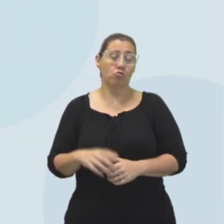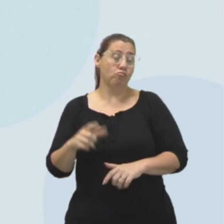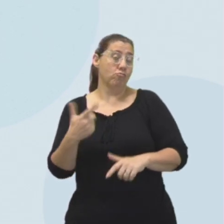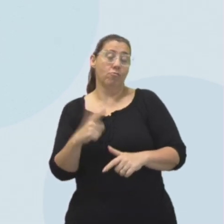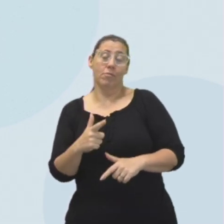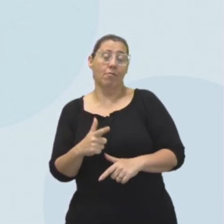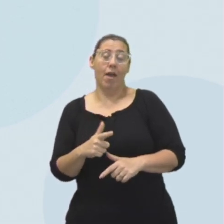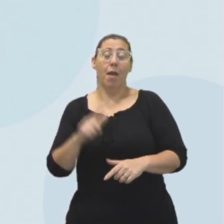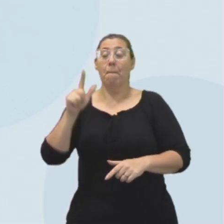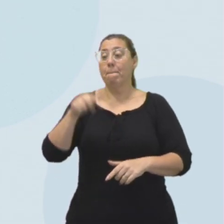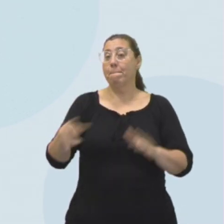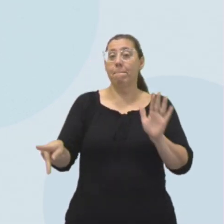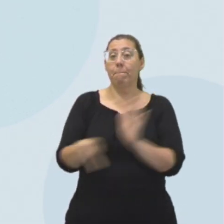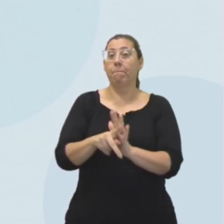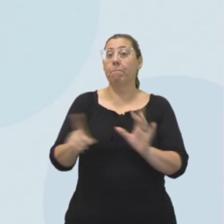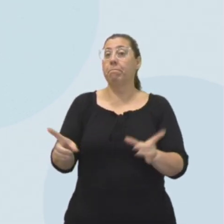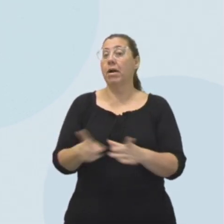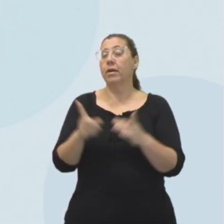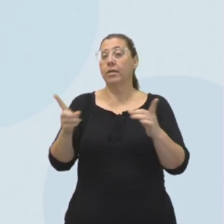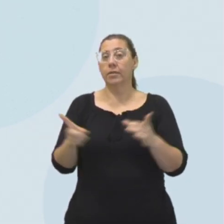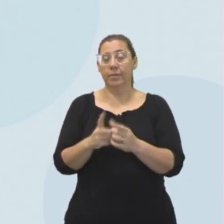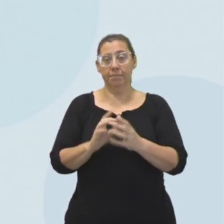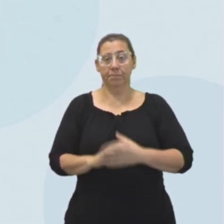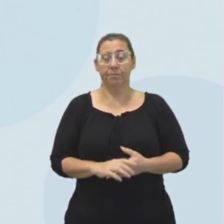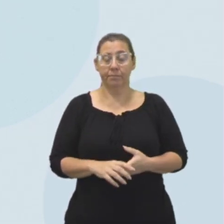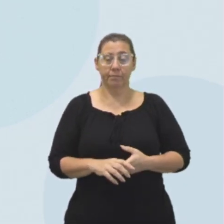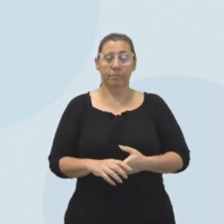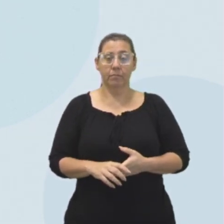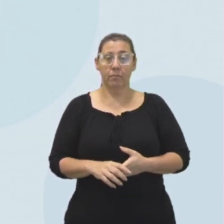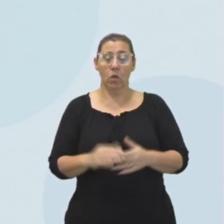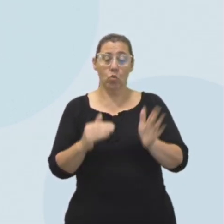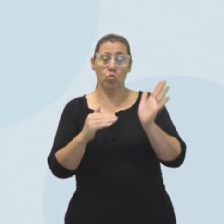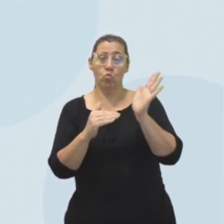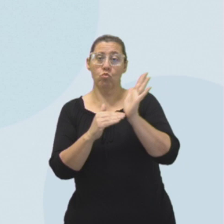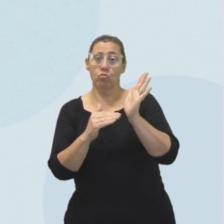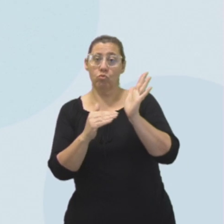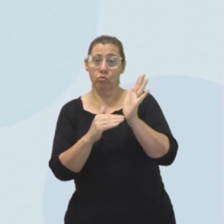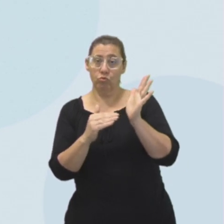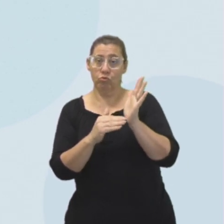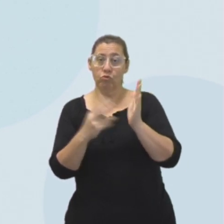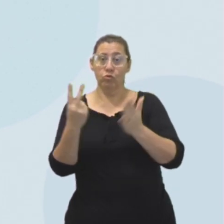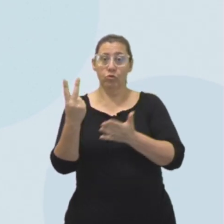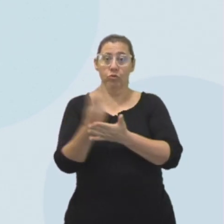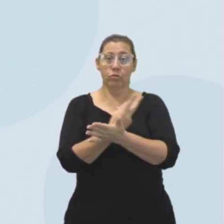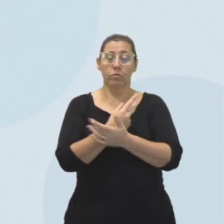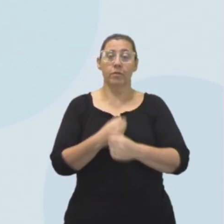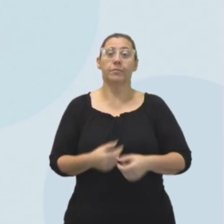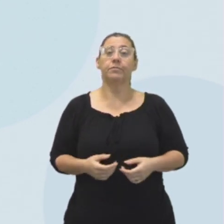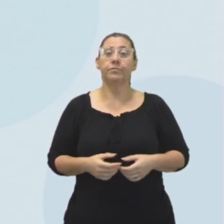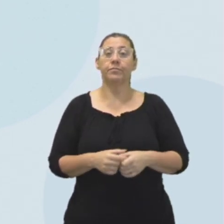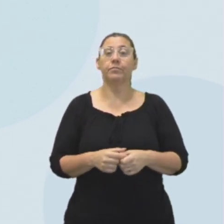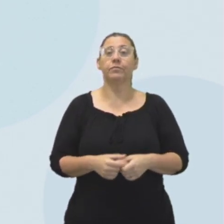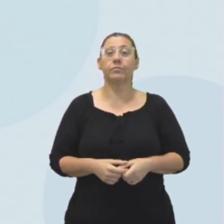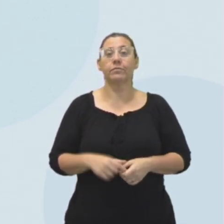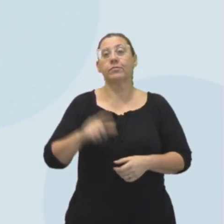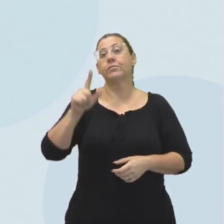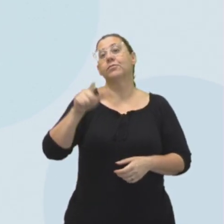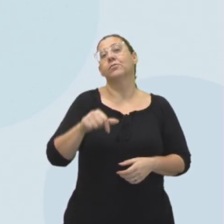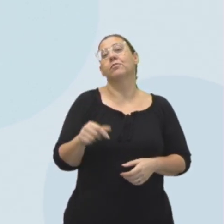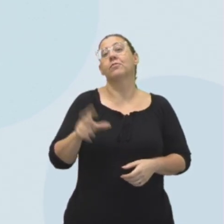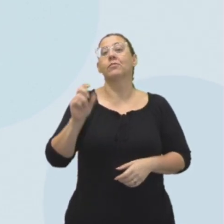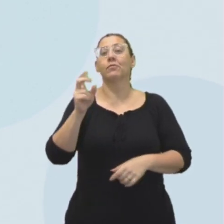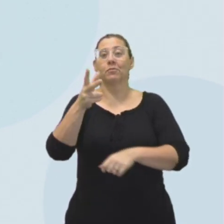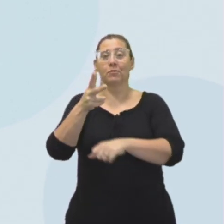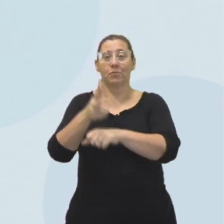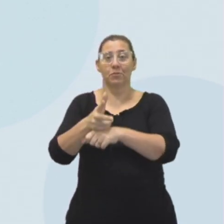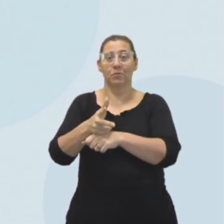intencionalidade pedagógica. E o último ponto, que o equívoco, né, que o Moran cita, é o só vídeo,